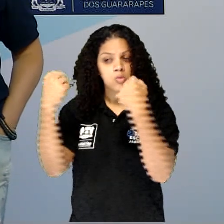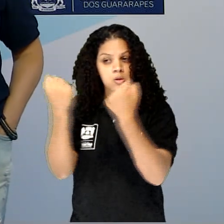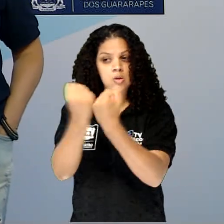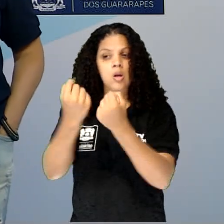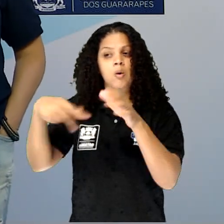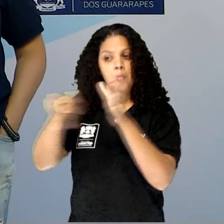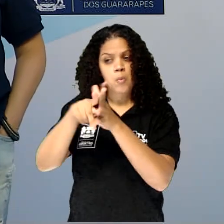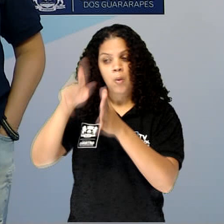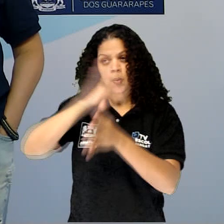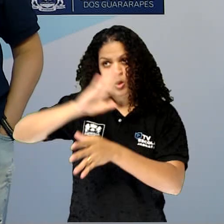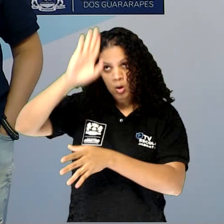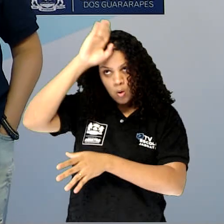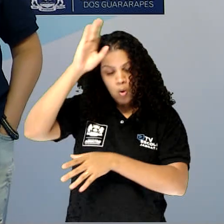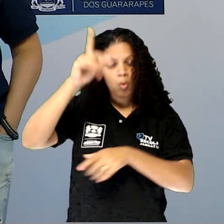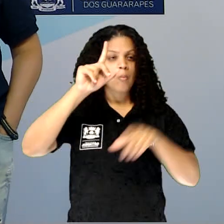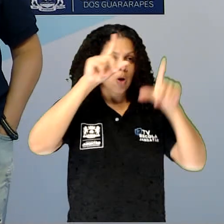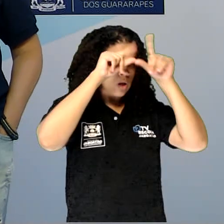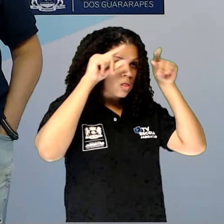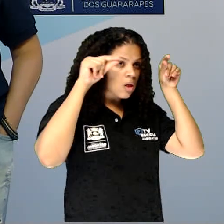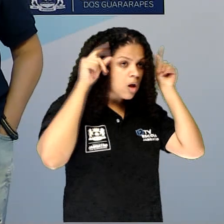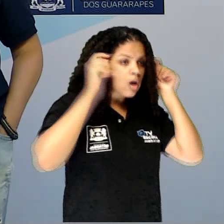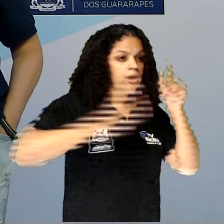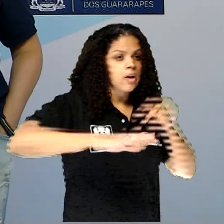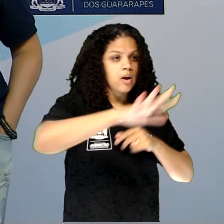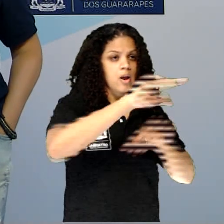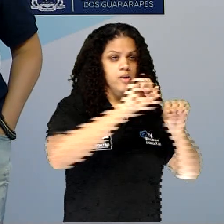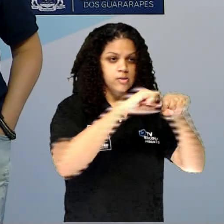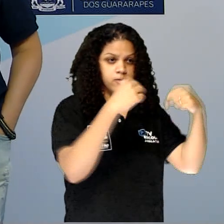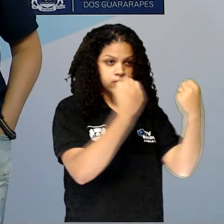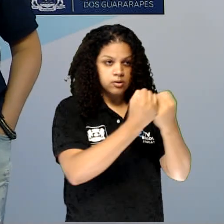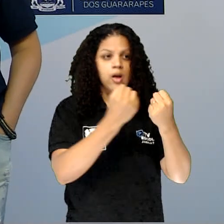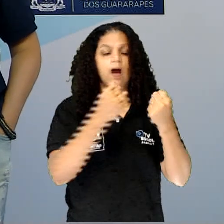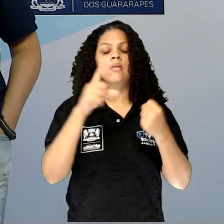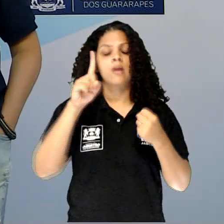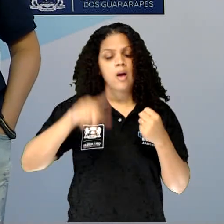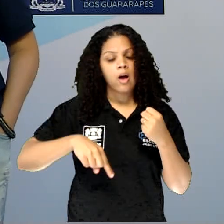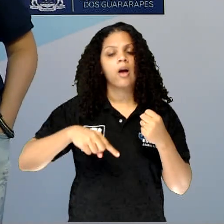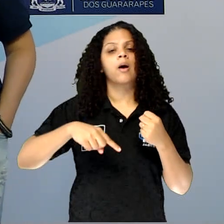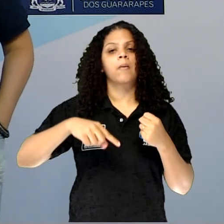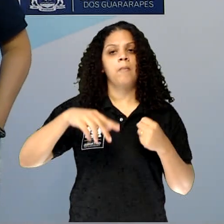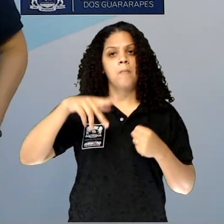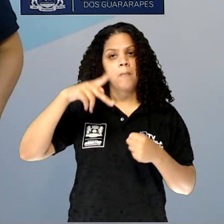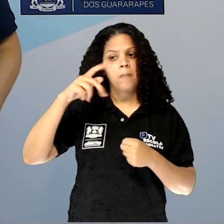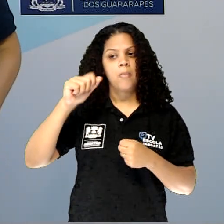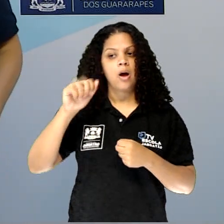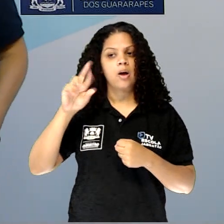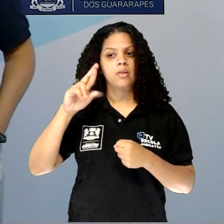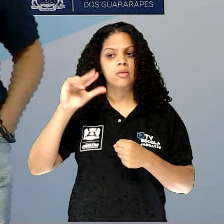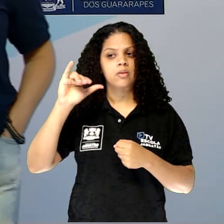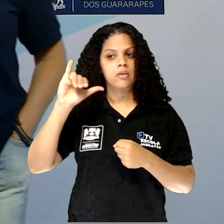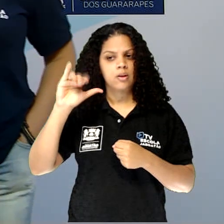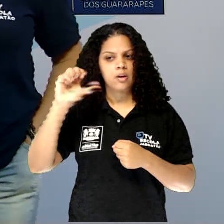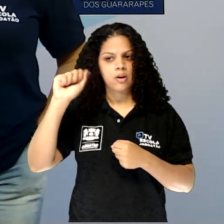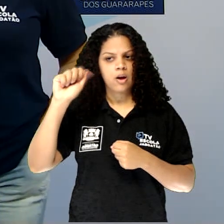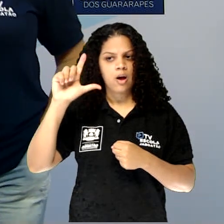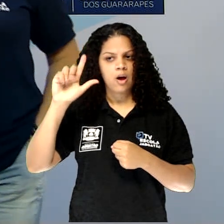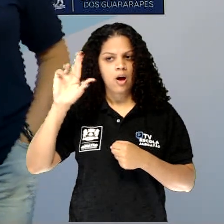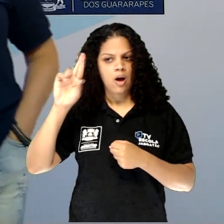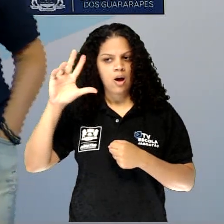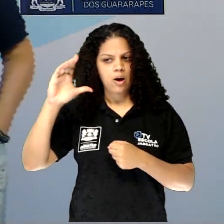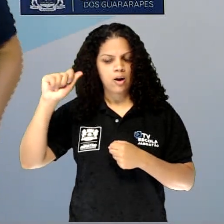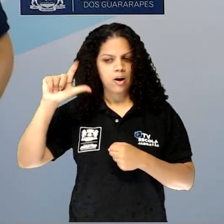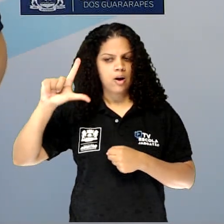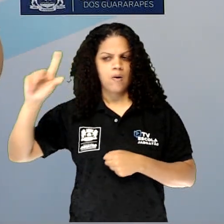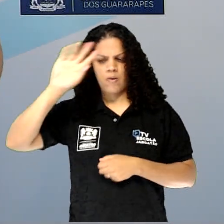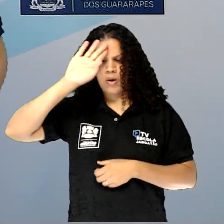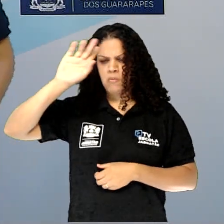sociedade grega, era uma sociedade patriarcal. Quem dominava, quem tinha o poder dentro da